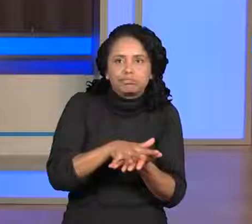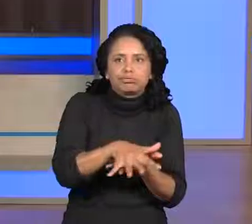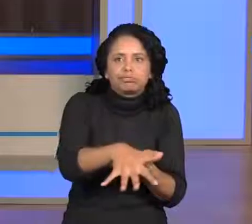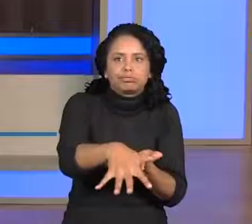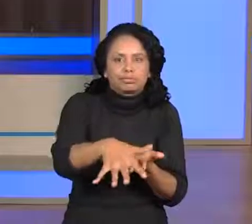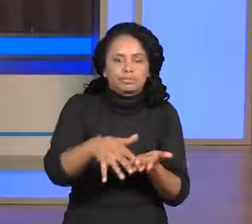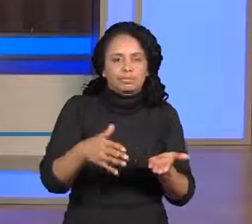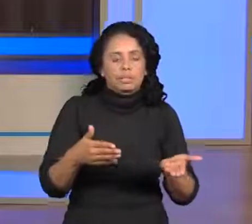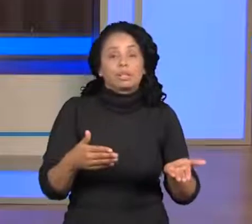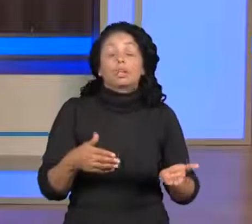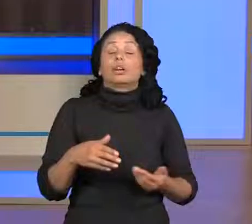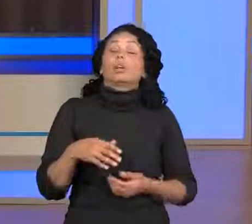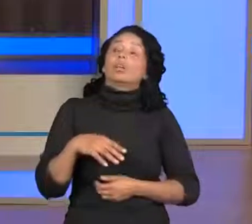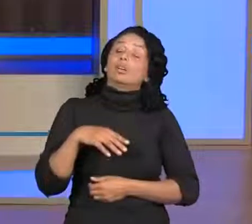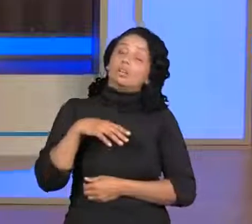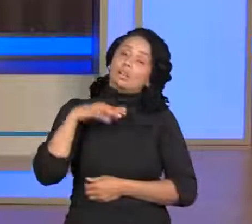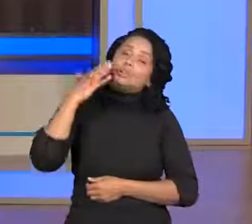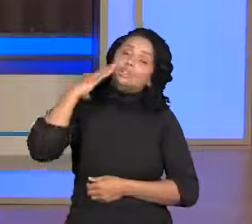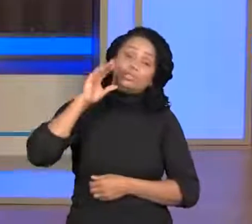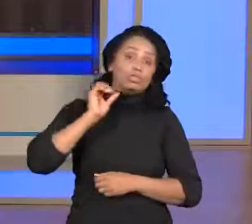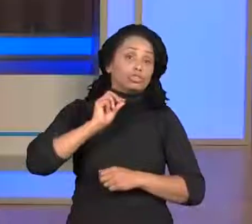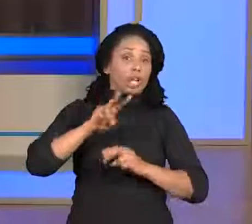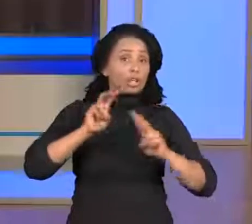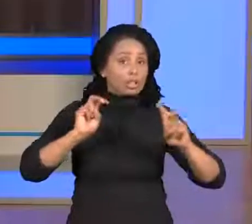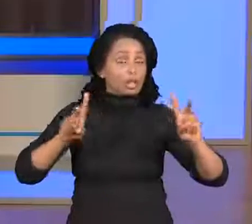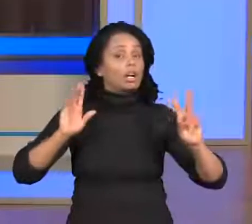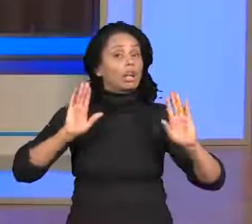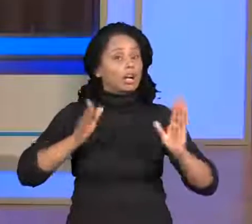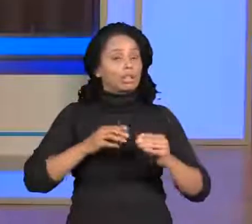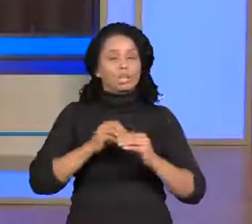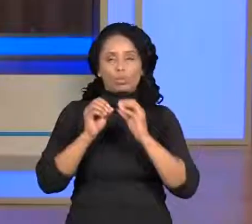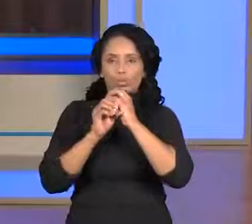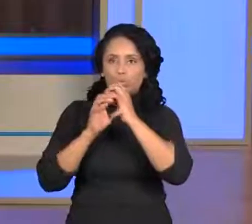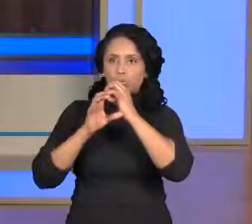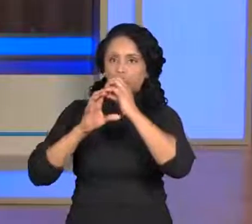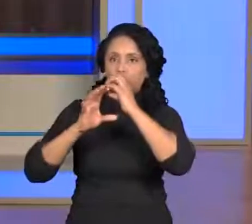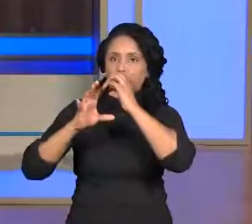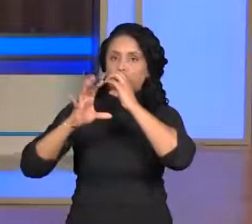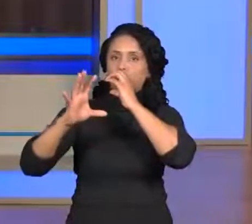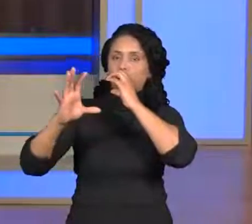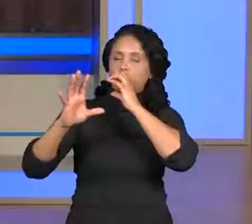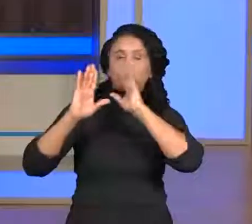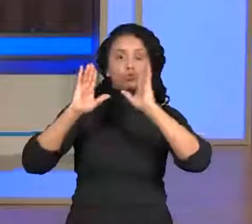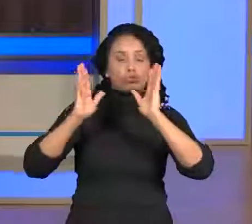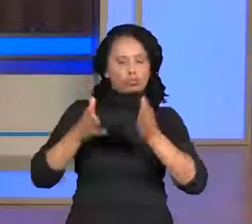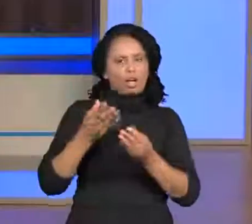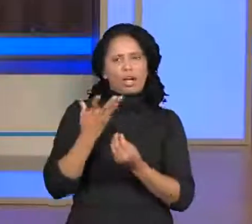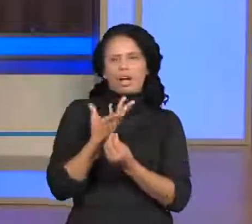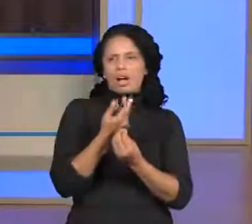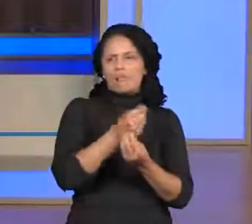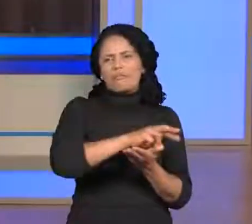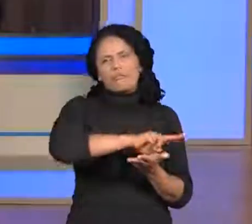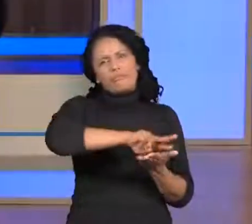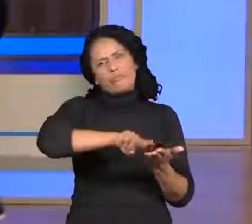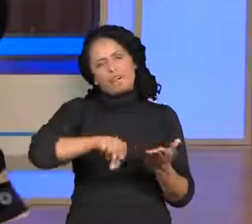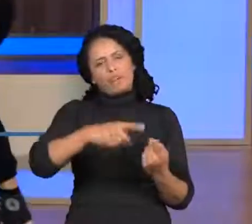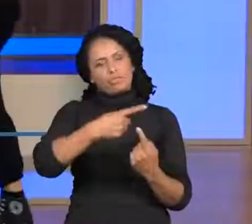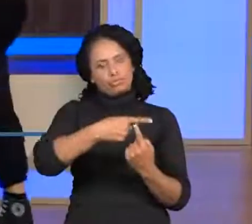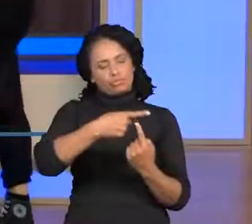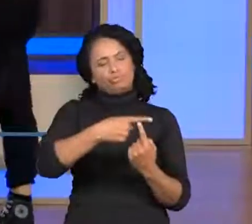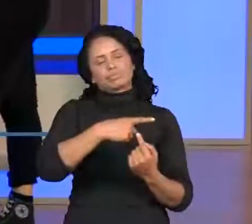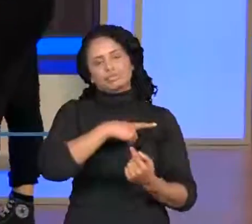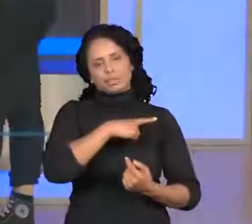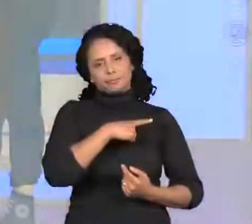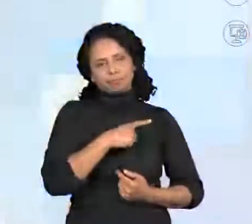tinta no balão. No balão, e solta o balão, ele vai pintando. É. Aí a gente vai misturando. Outro artista que